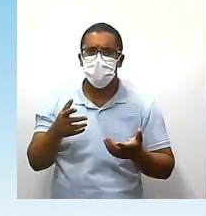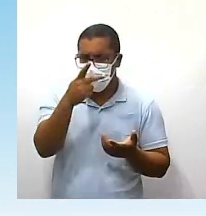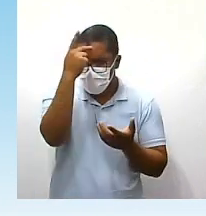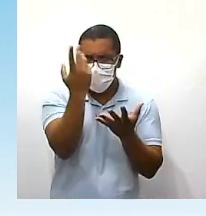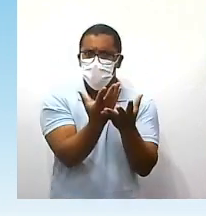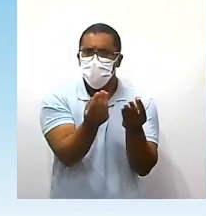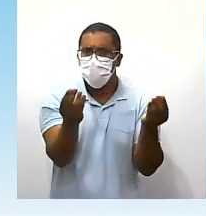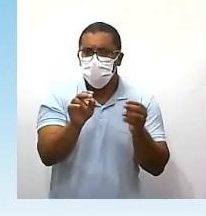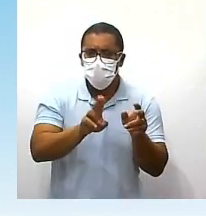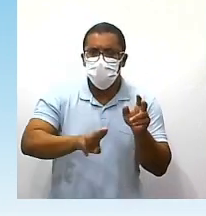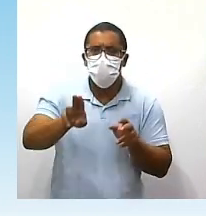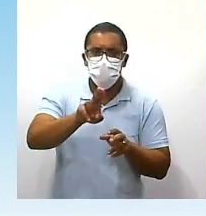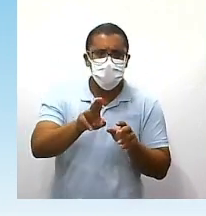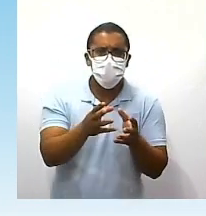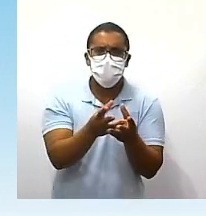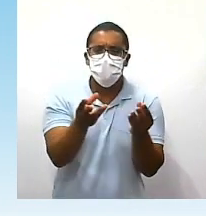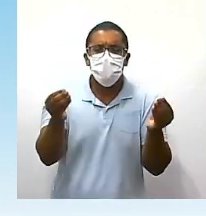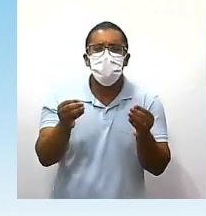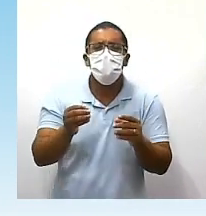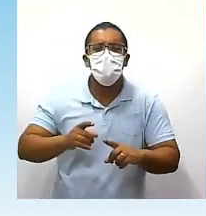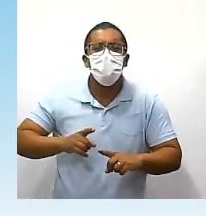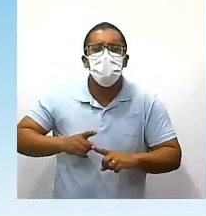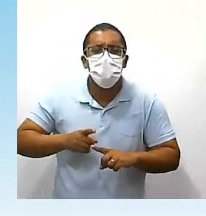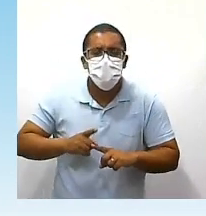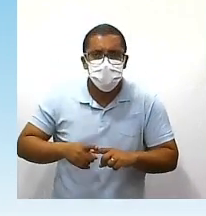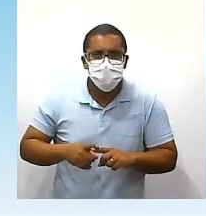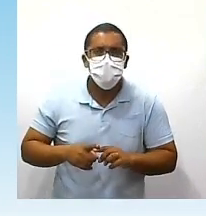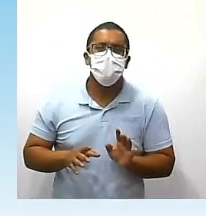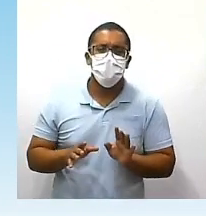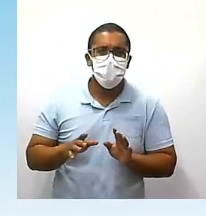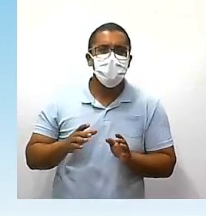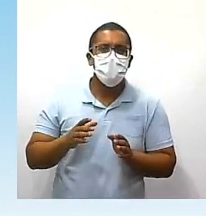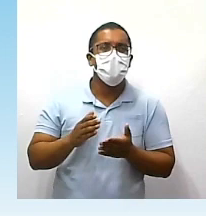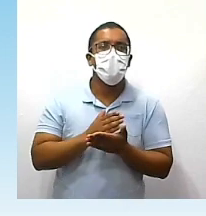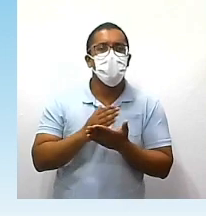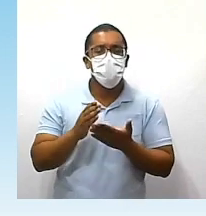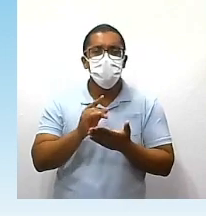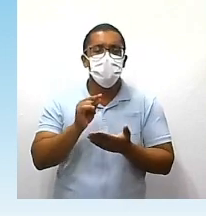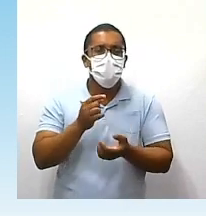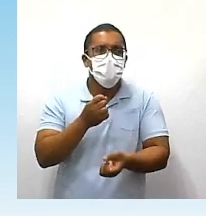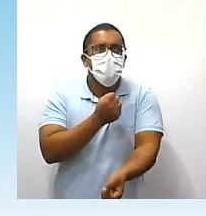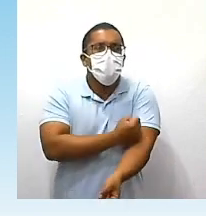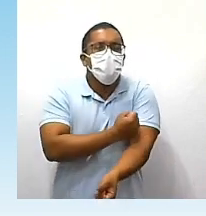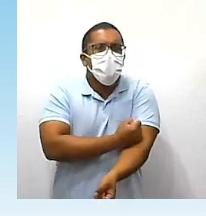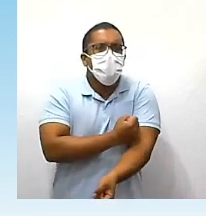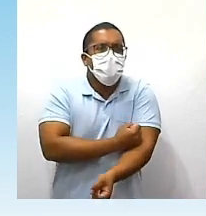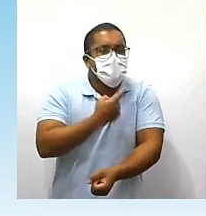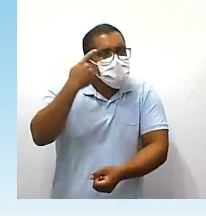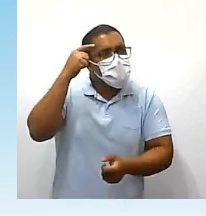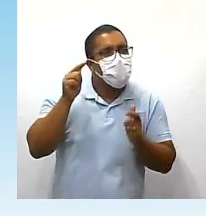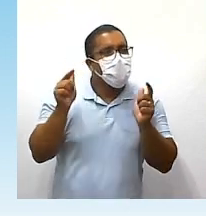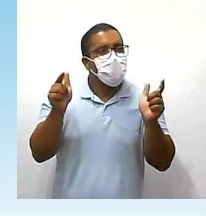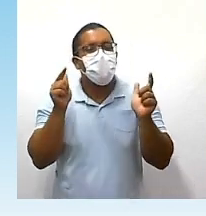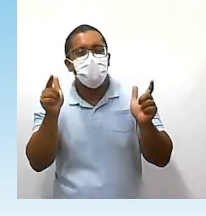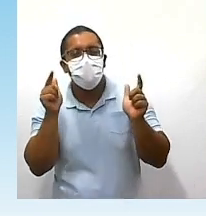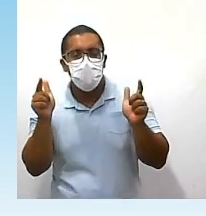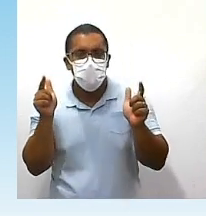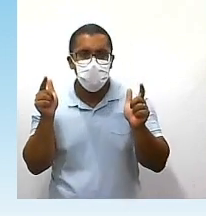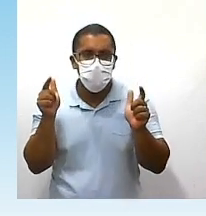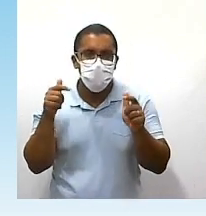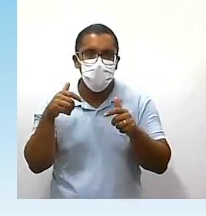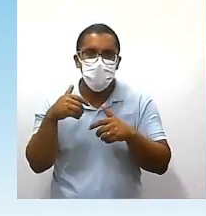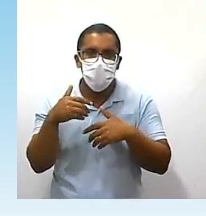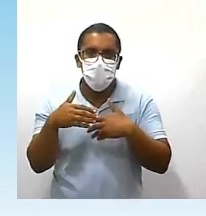Isso daí acontece porque muitas pessoas que buscam as drogas como forma aí de recreação, elas